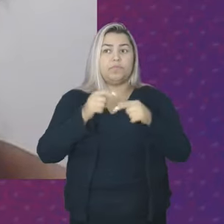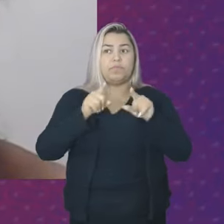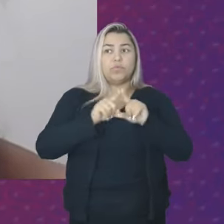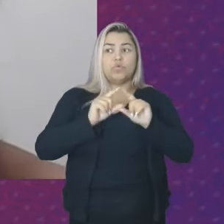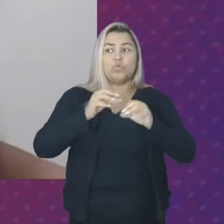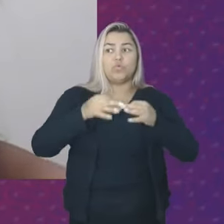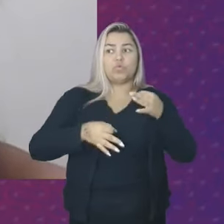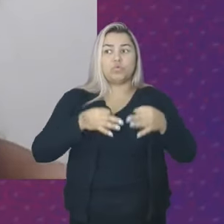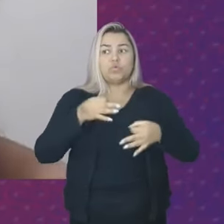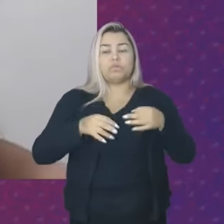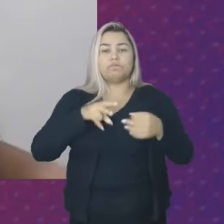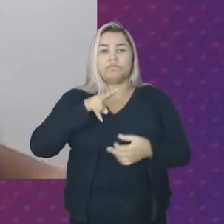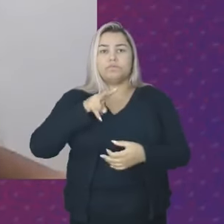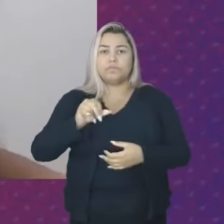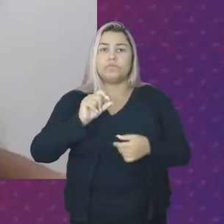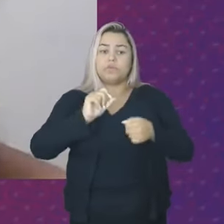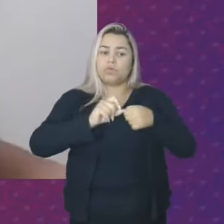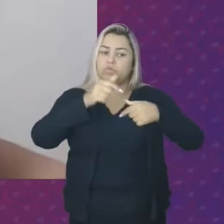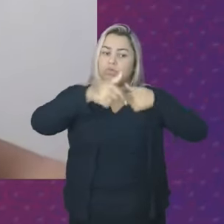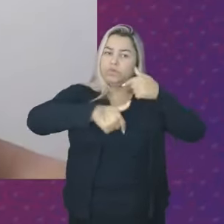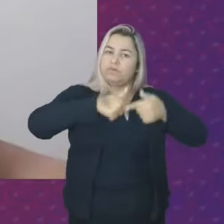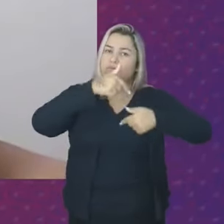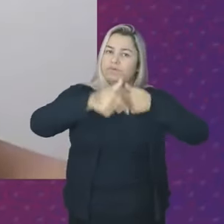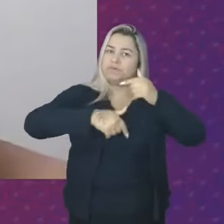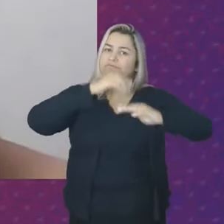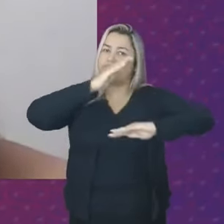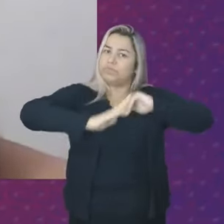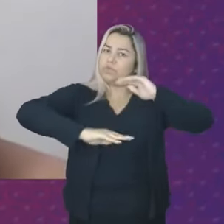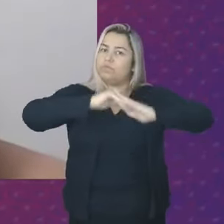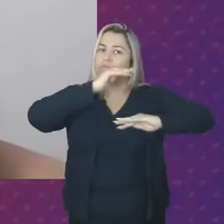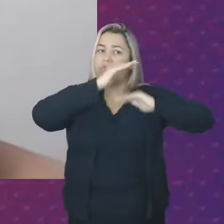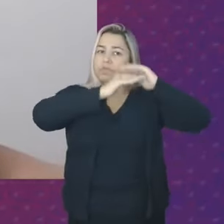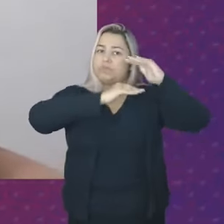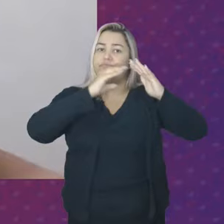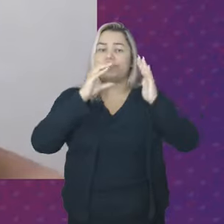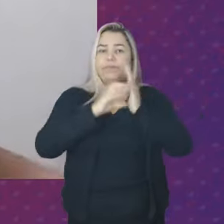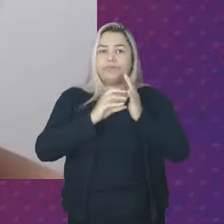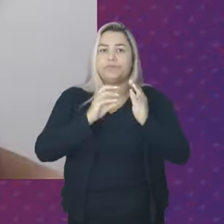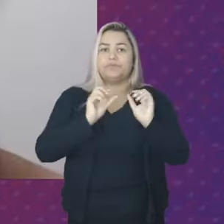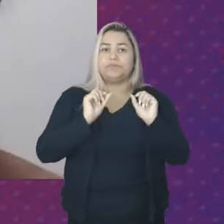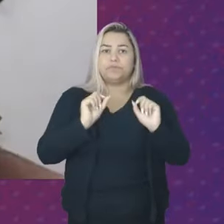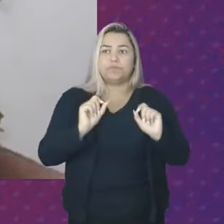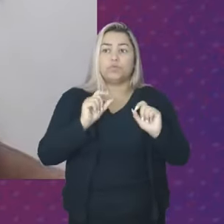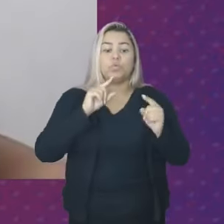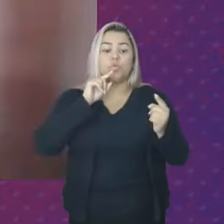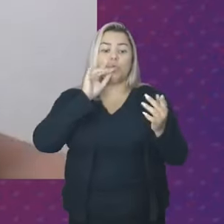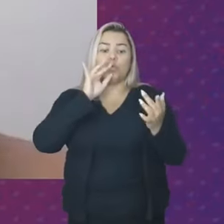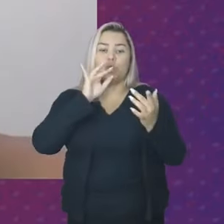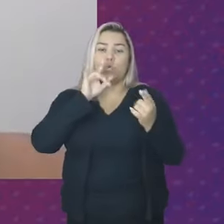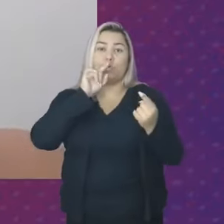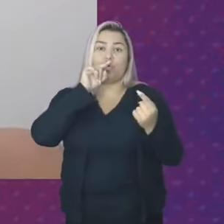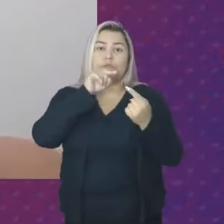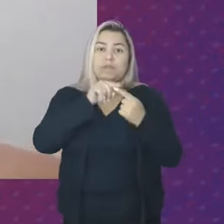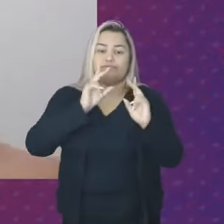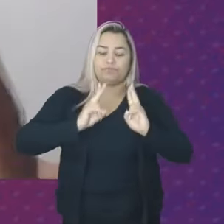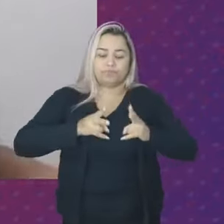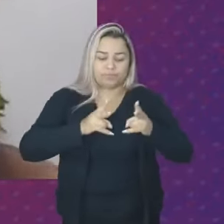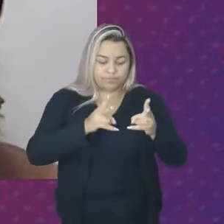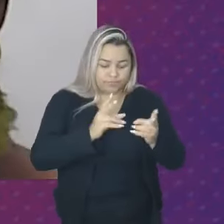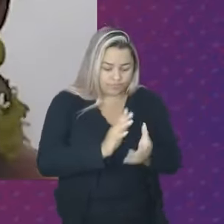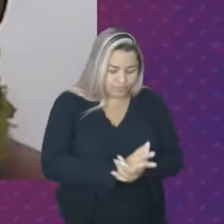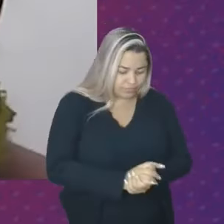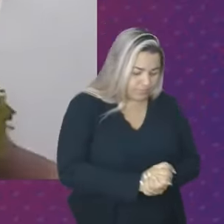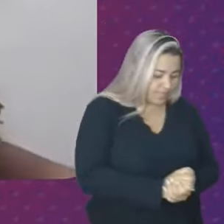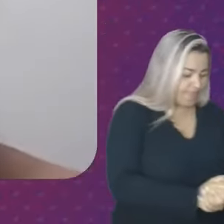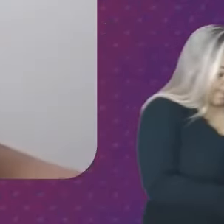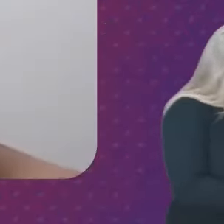assessoria jurídica que vai fazer esse trabalho para a candidatura, em contato sempre novamente, com